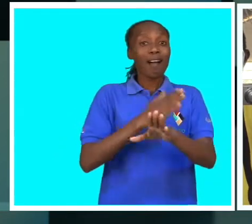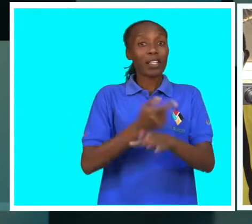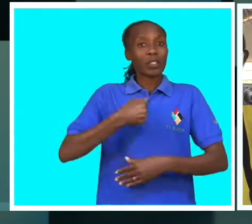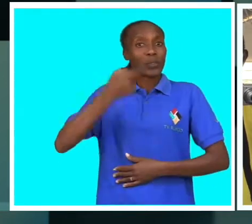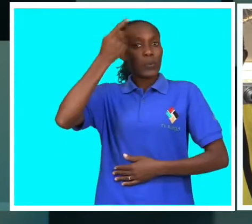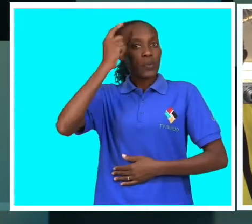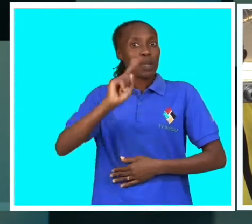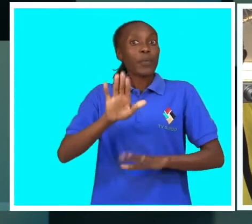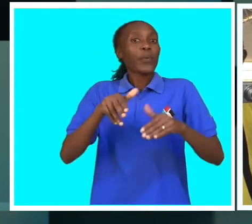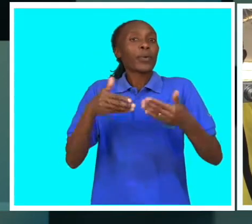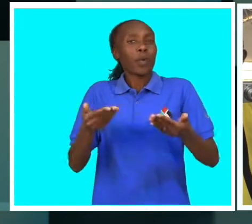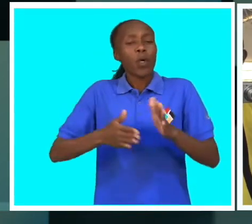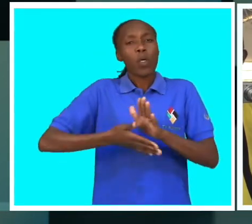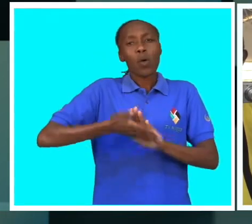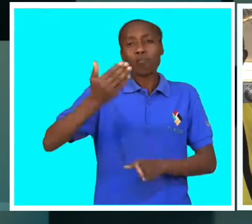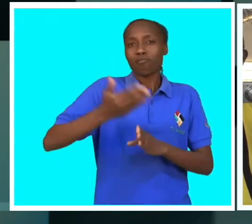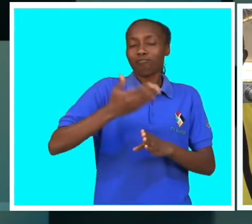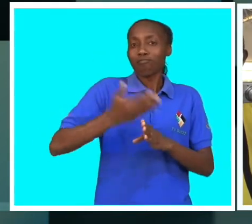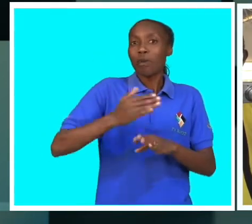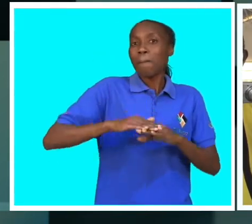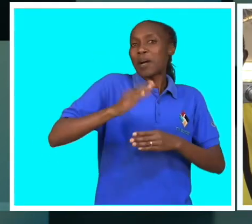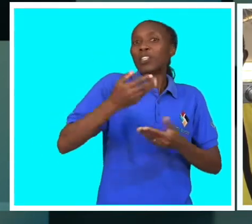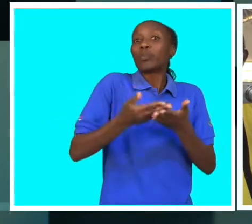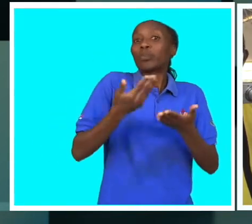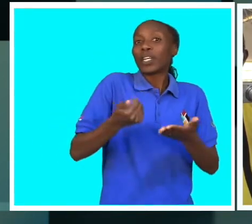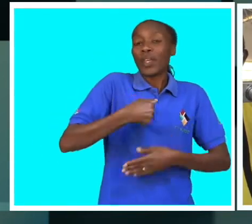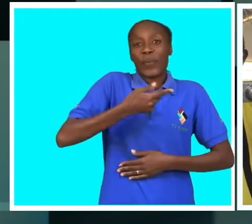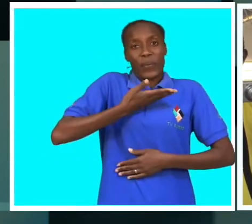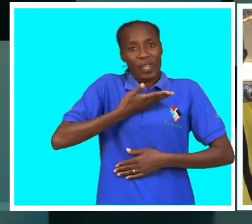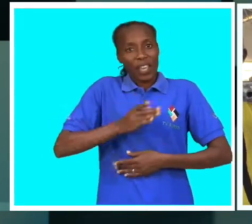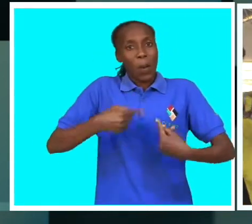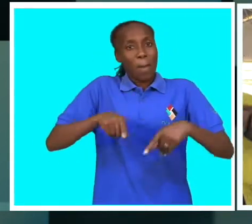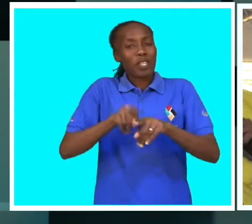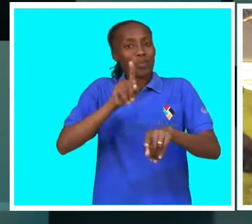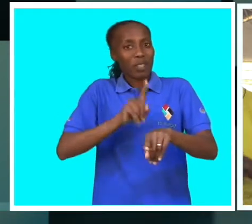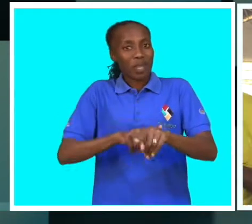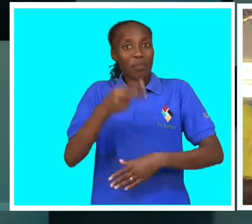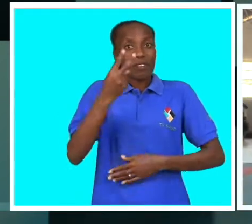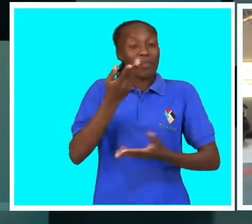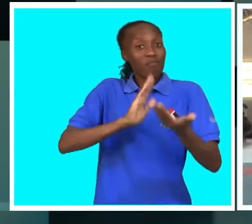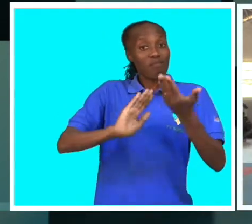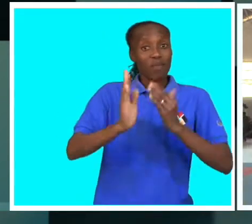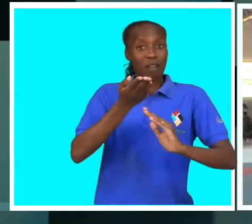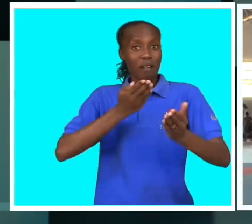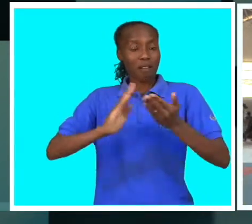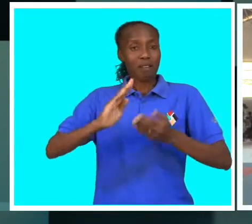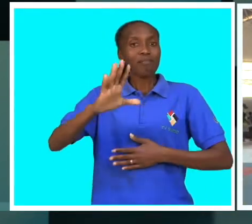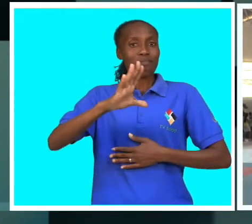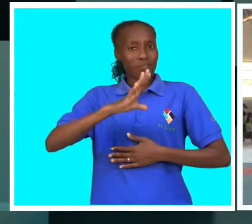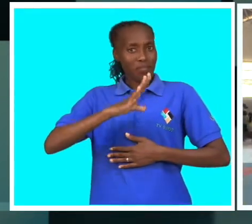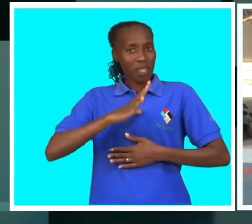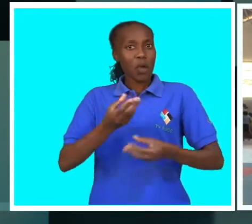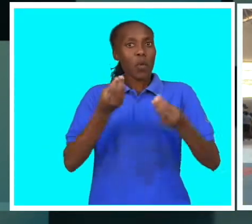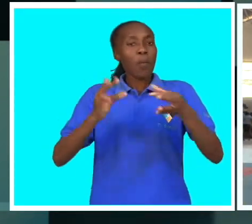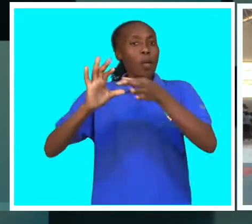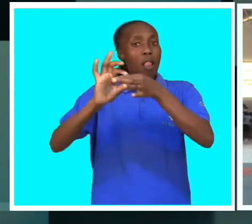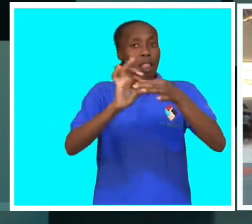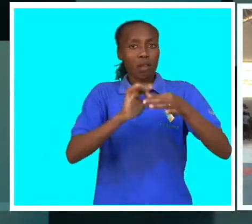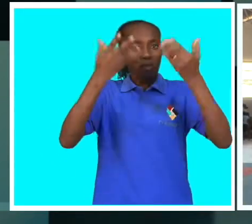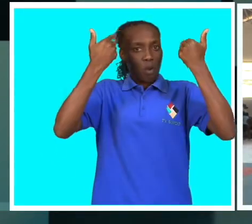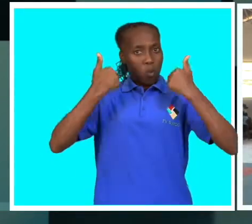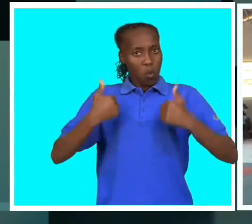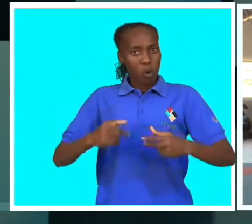porque não sabia o que era, pratiquei mais, por exemplo, emoção. Mas ao longo do tempo fui ver que o Karate tem uma